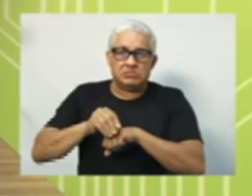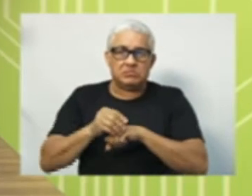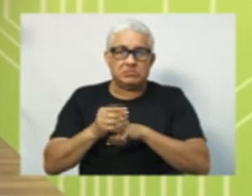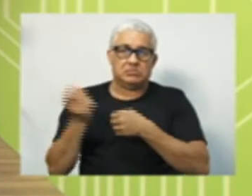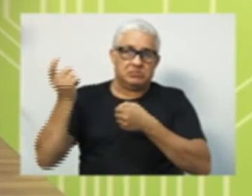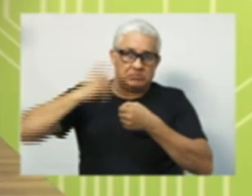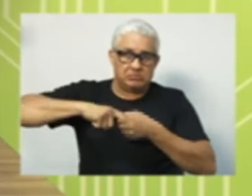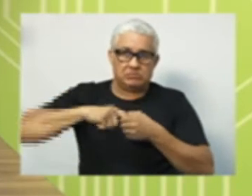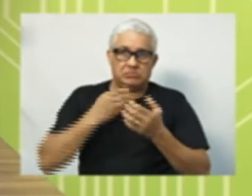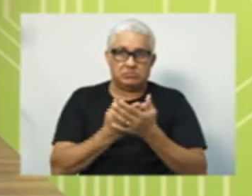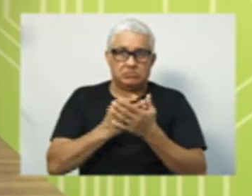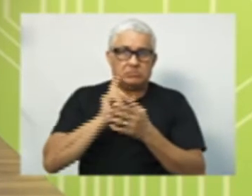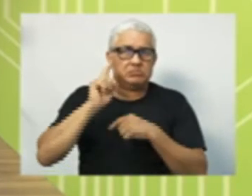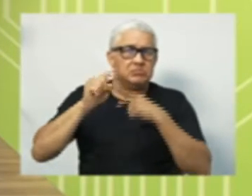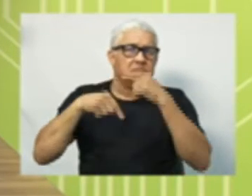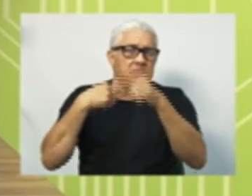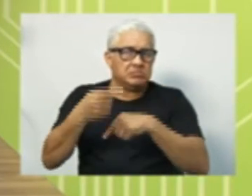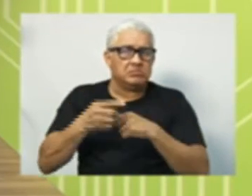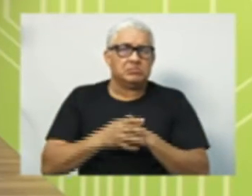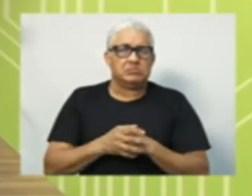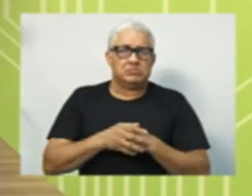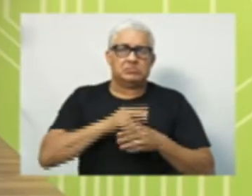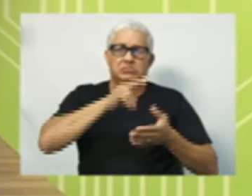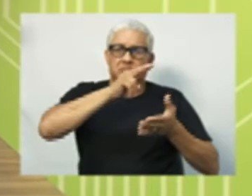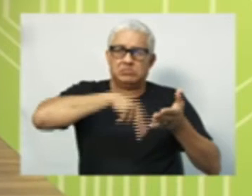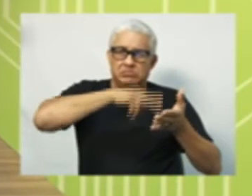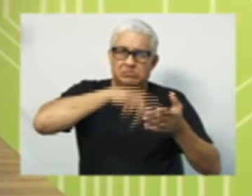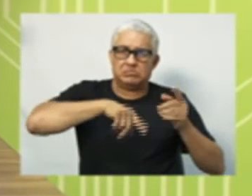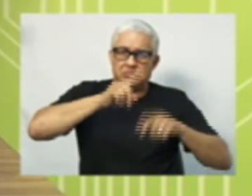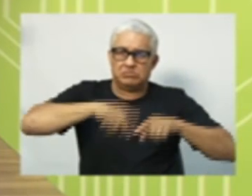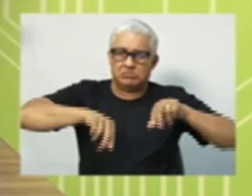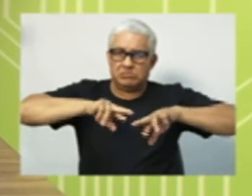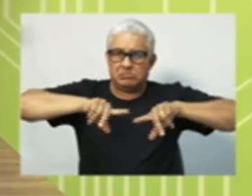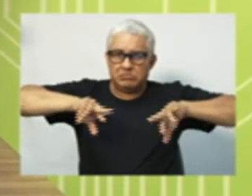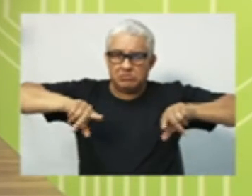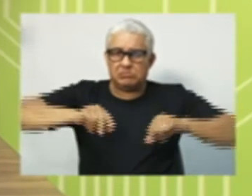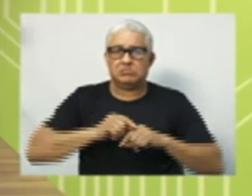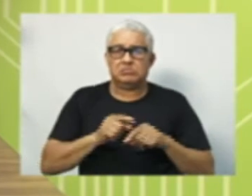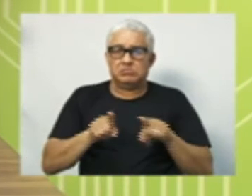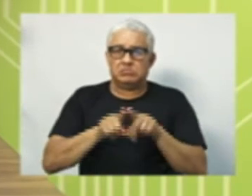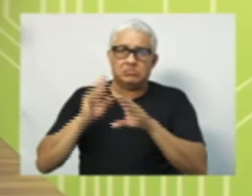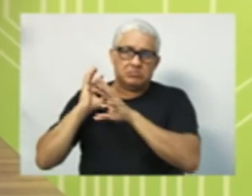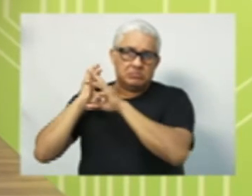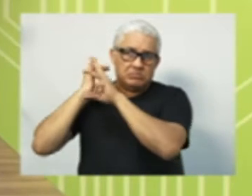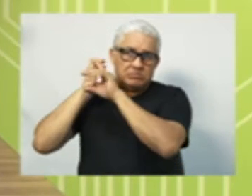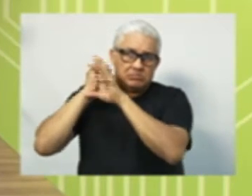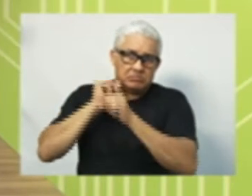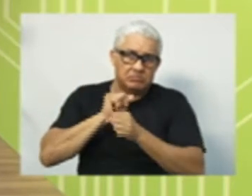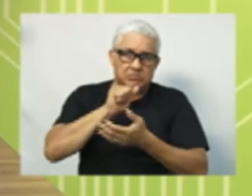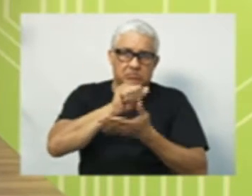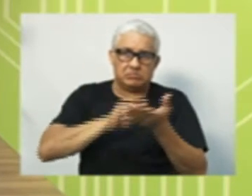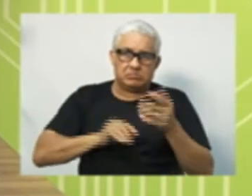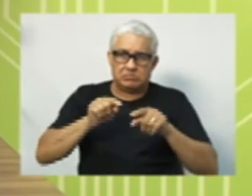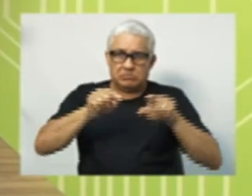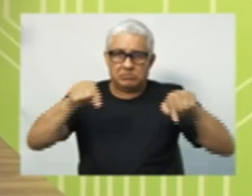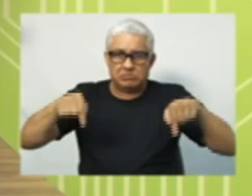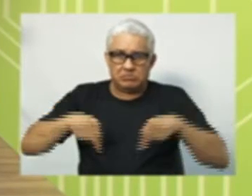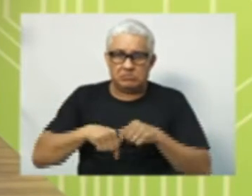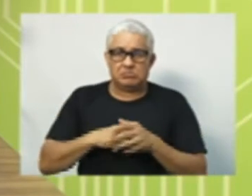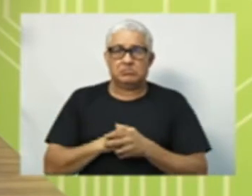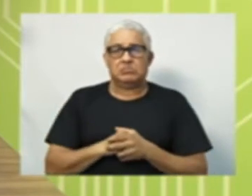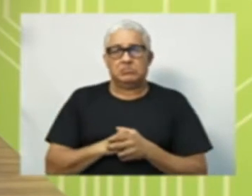retornar para ver as aulas depois, vamos ler nosso material e rever essa atividade de sala, tá ok? E